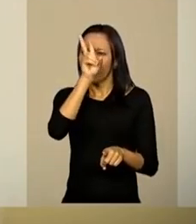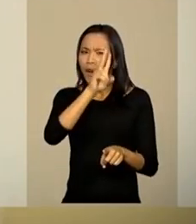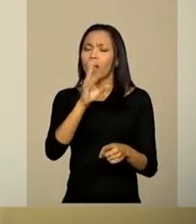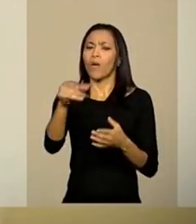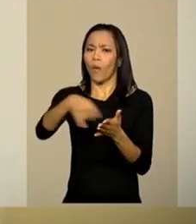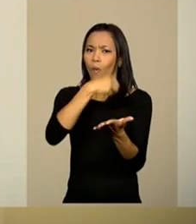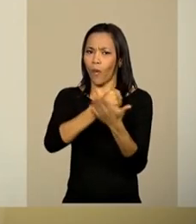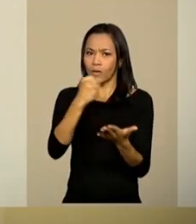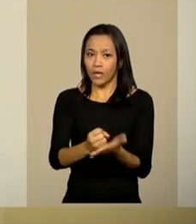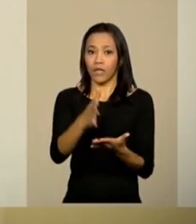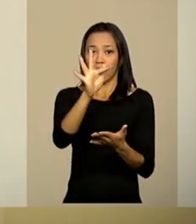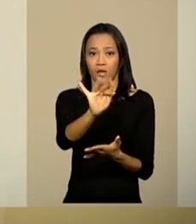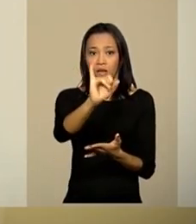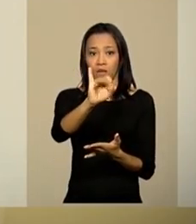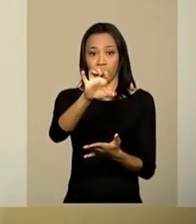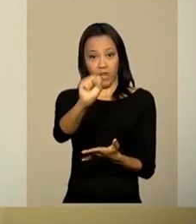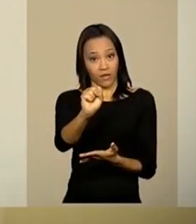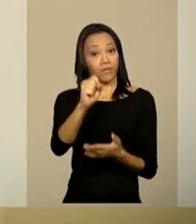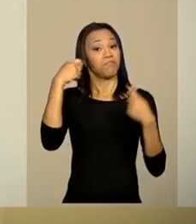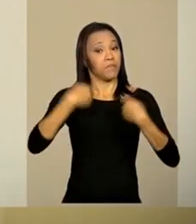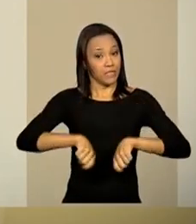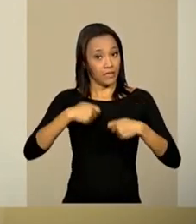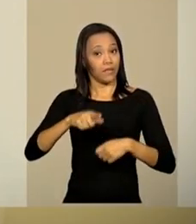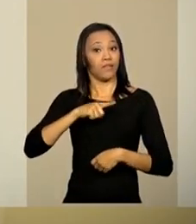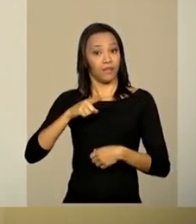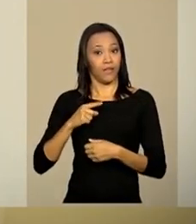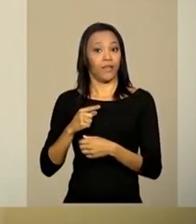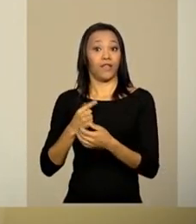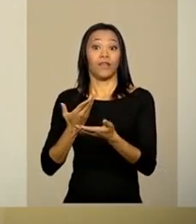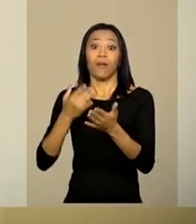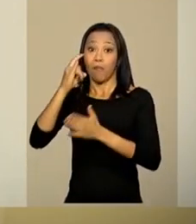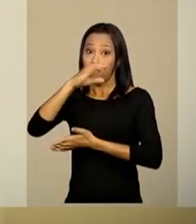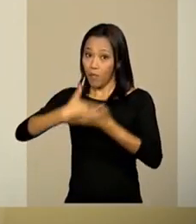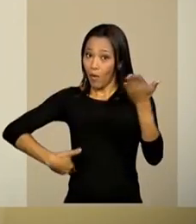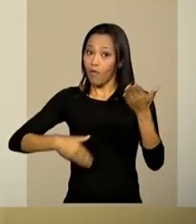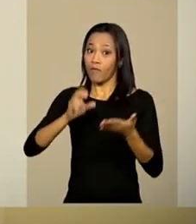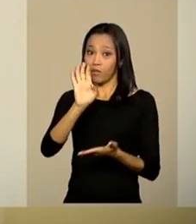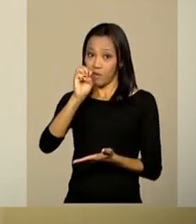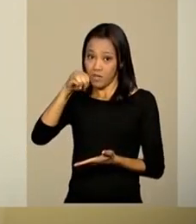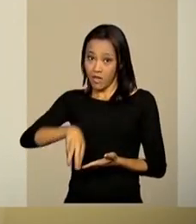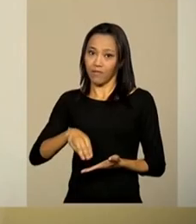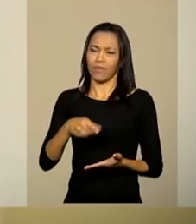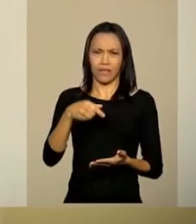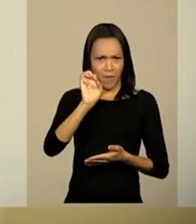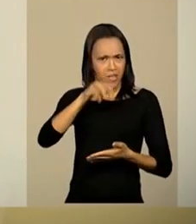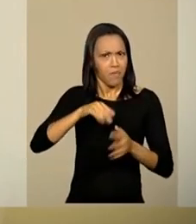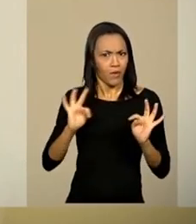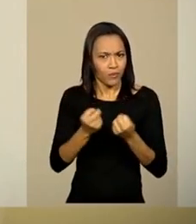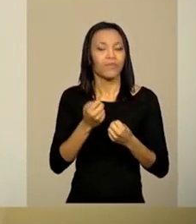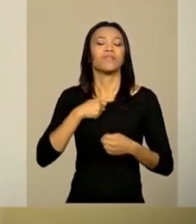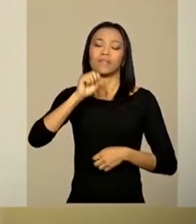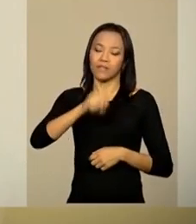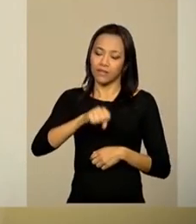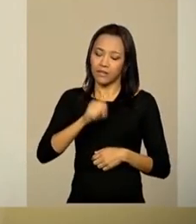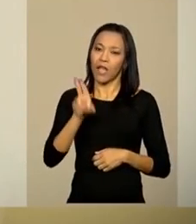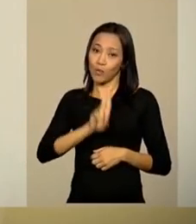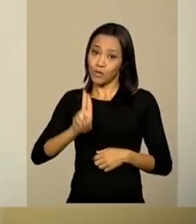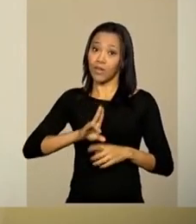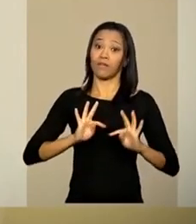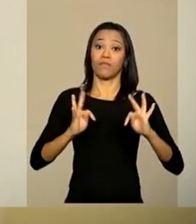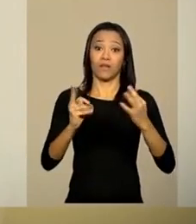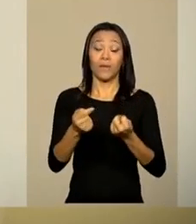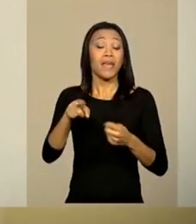o estudante também precisa ter feito o Enem. O Enem vale para tudo, né, presidenta? É sim, Max. O Enem é um